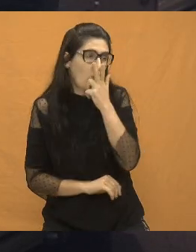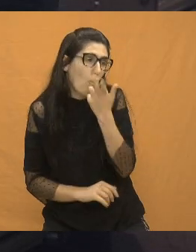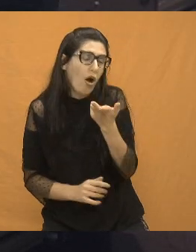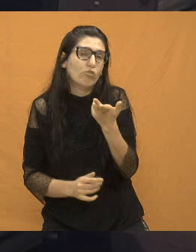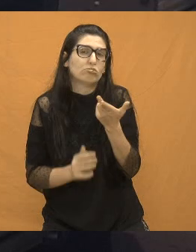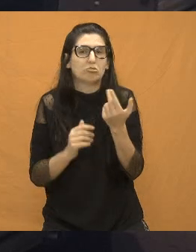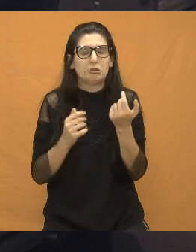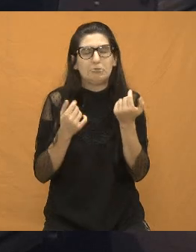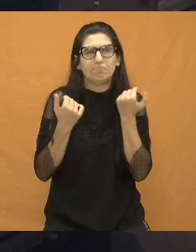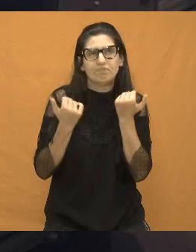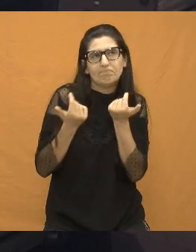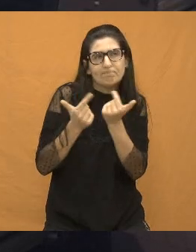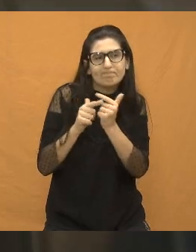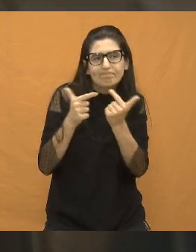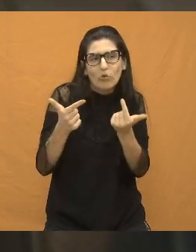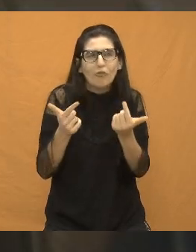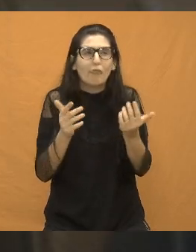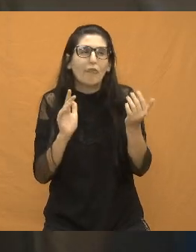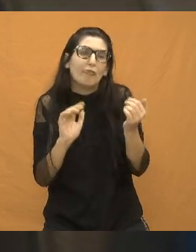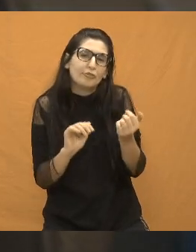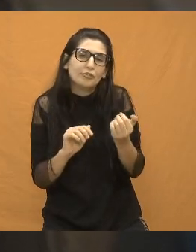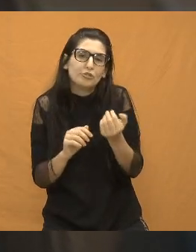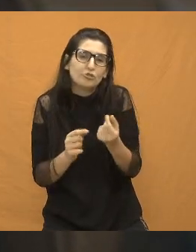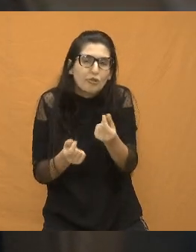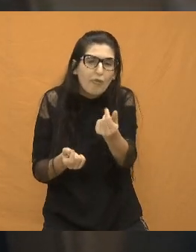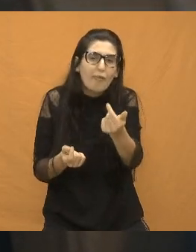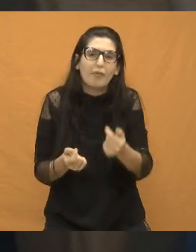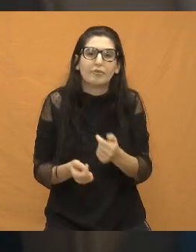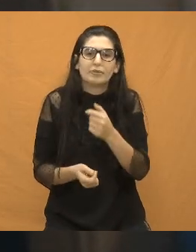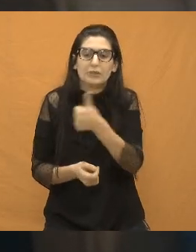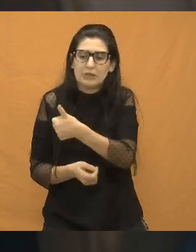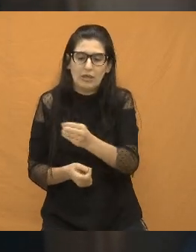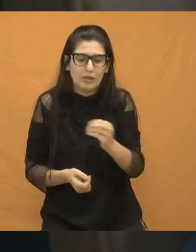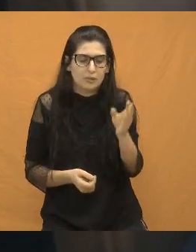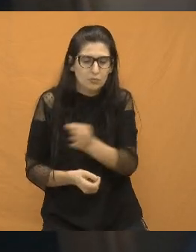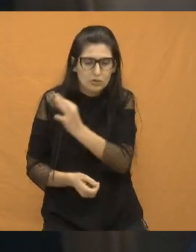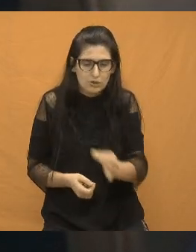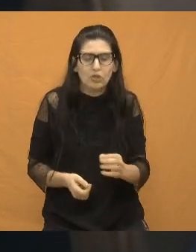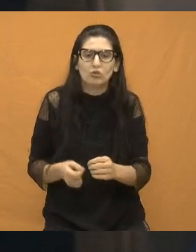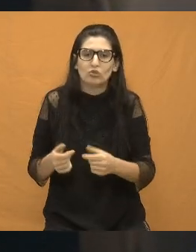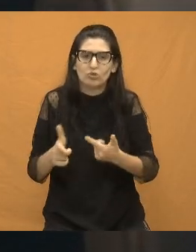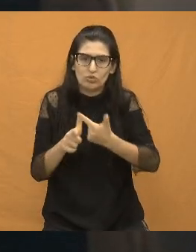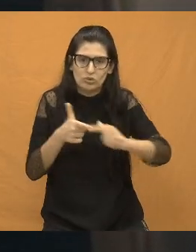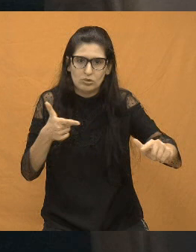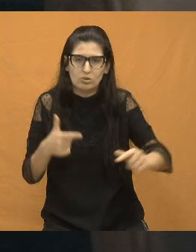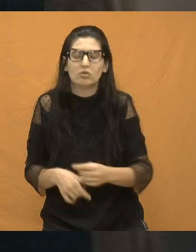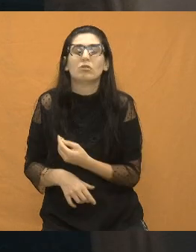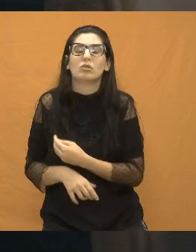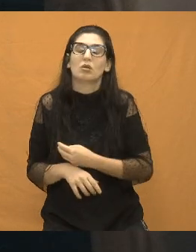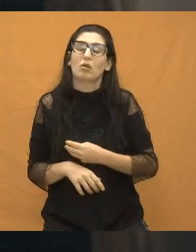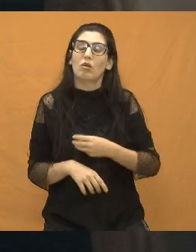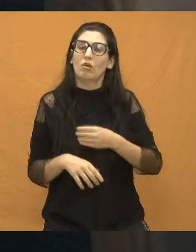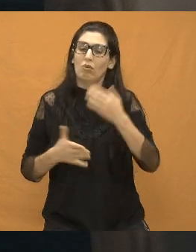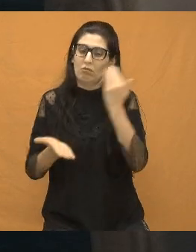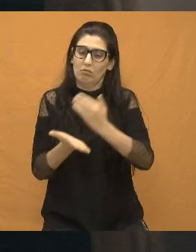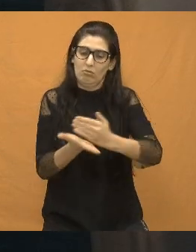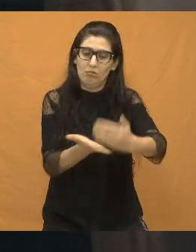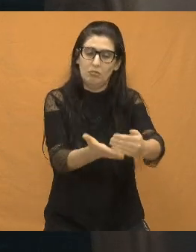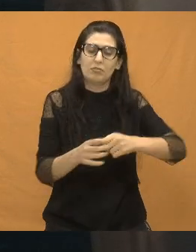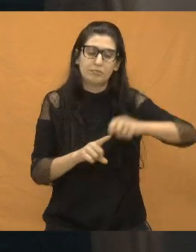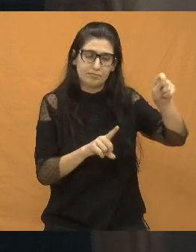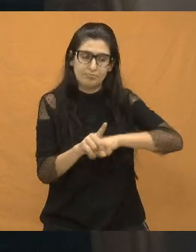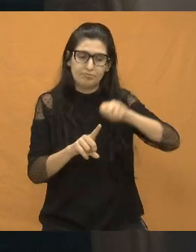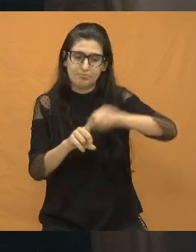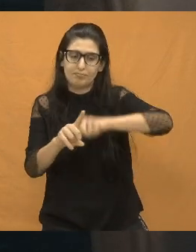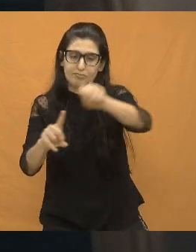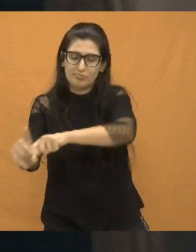expectativa, porque se você dividir 100% em 3 quadrimestres, vai dar 33%. Então,